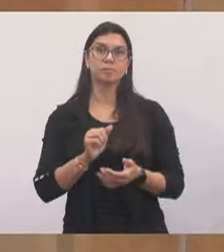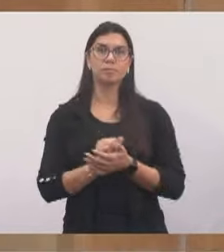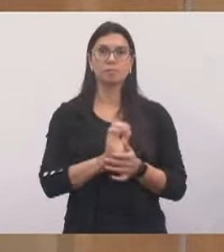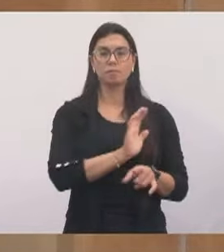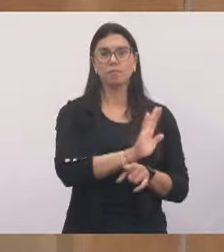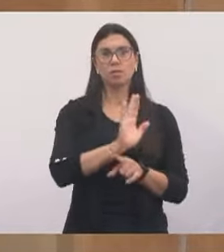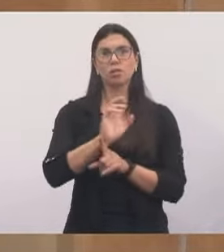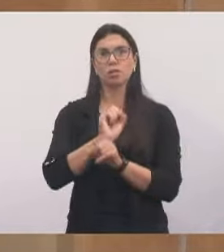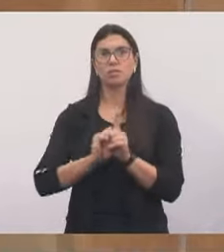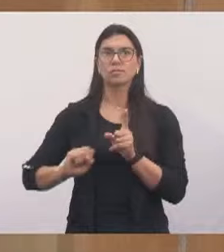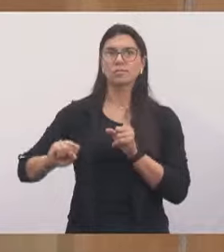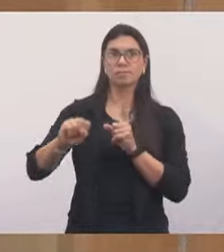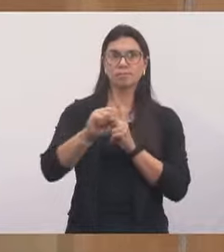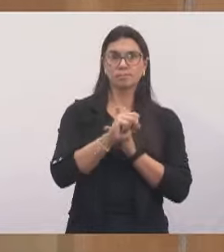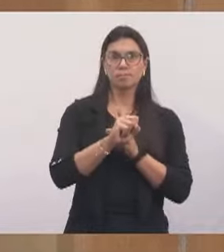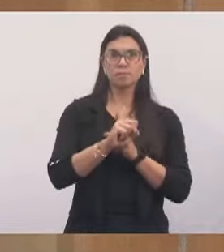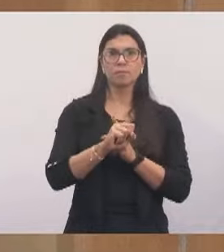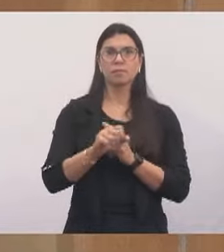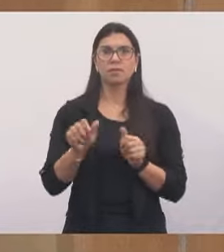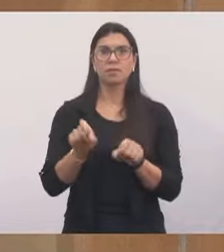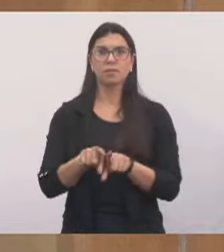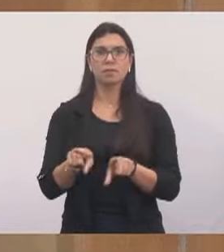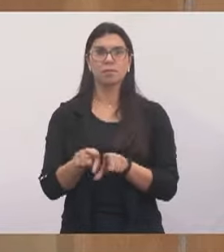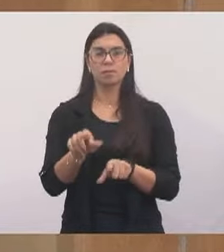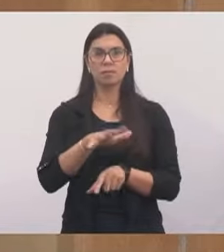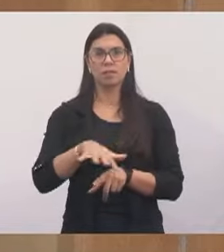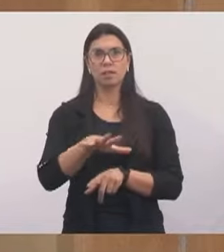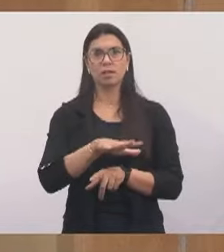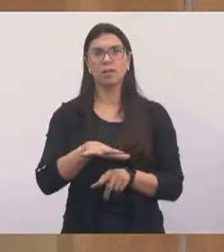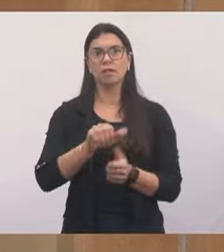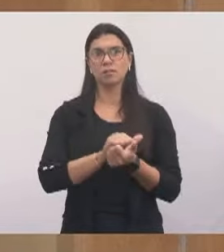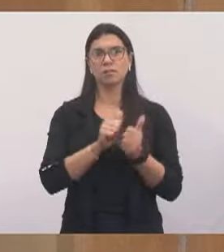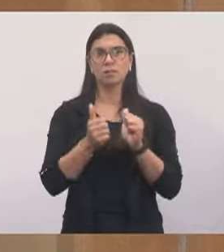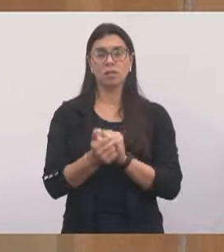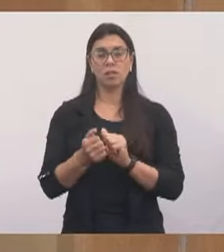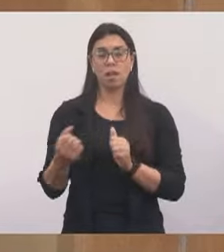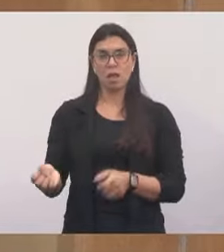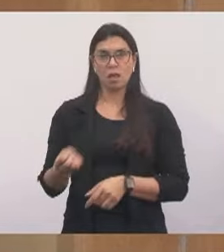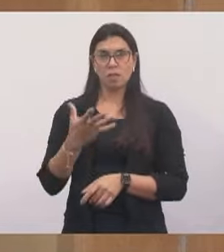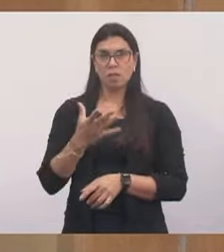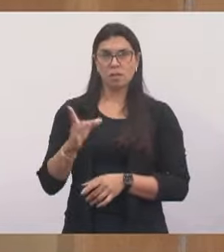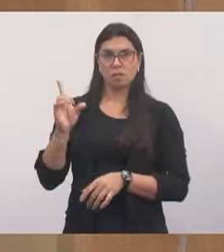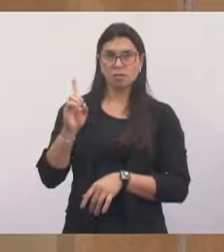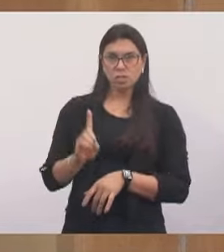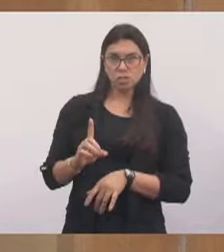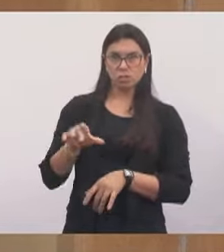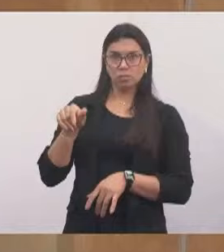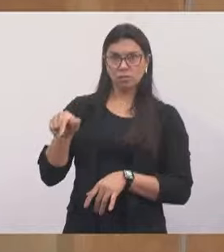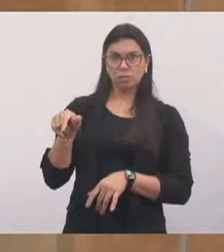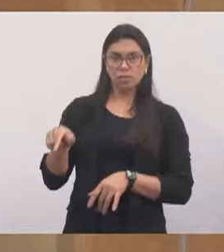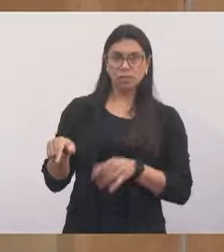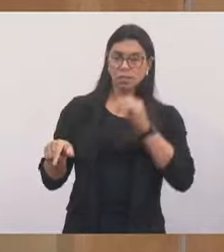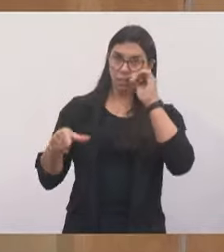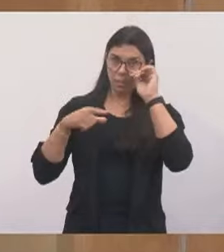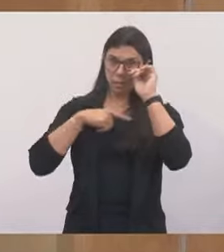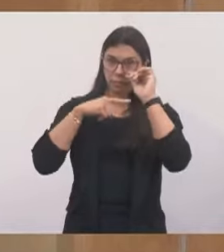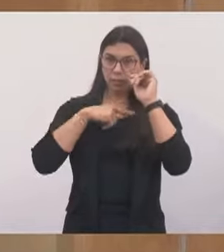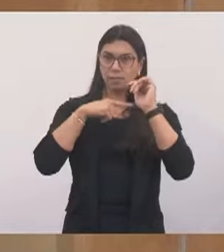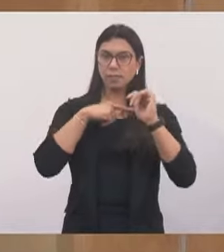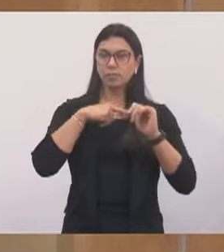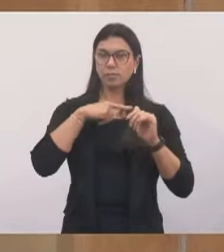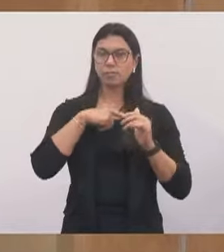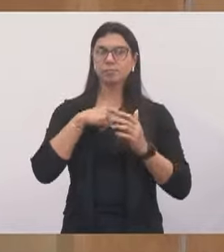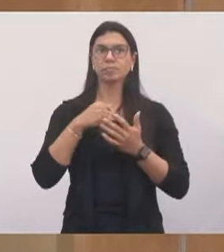âmbito social e também no âmbito esportivo. Então, essa nova diretoria que está aí hoje tocando